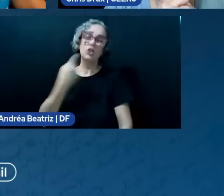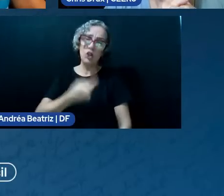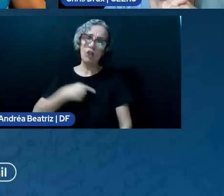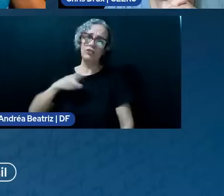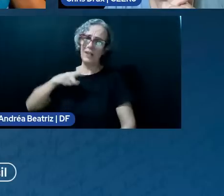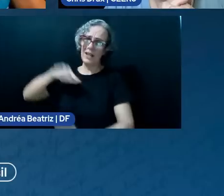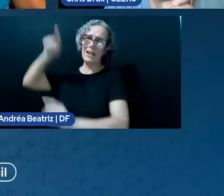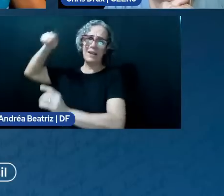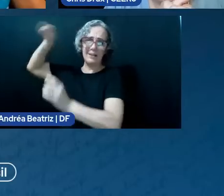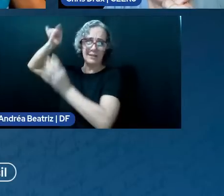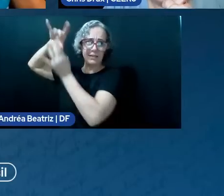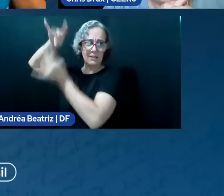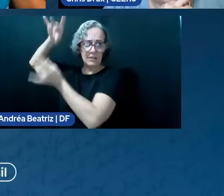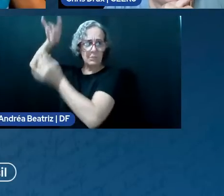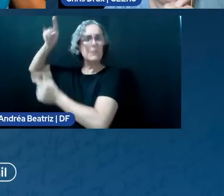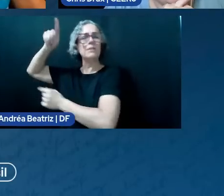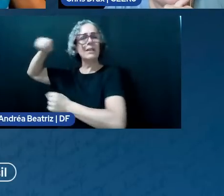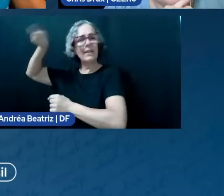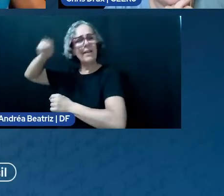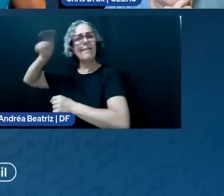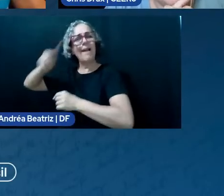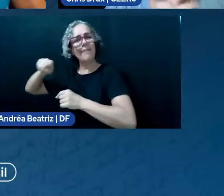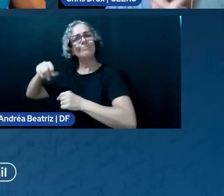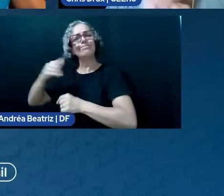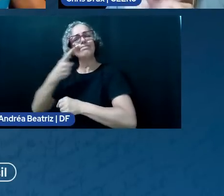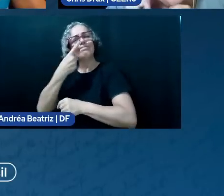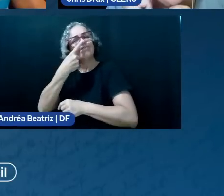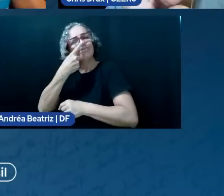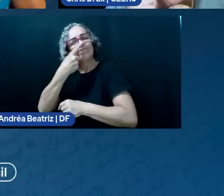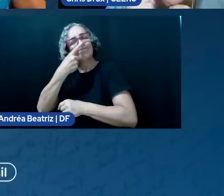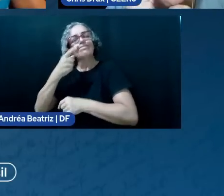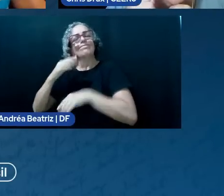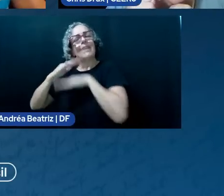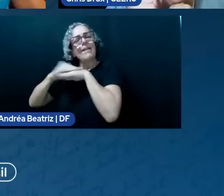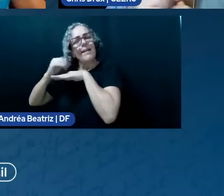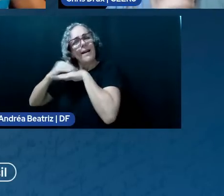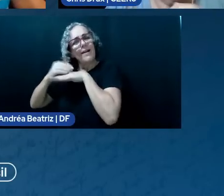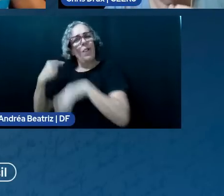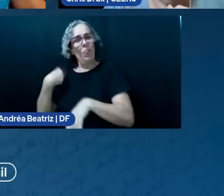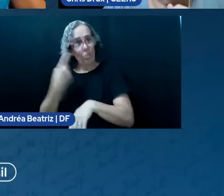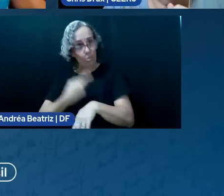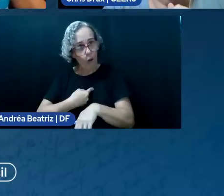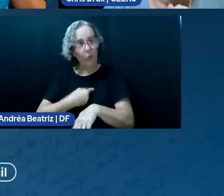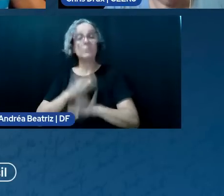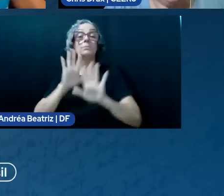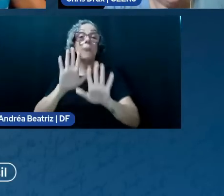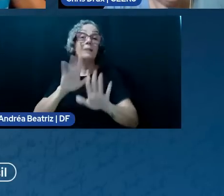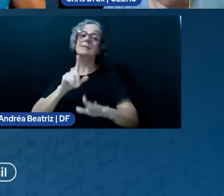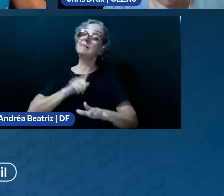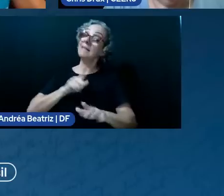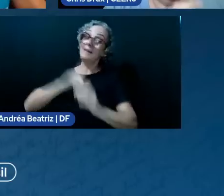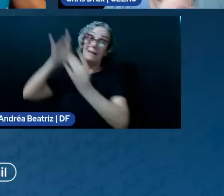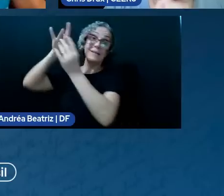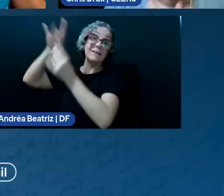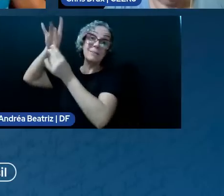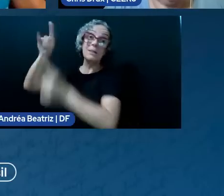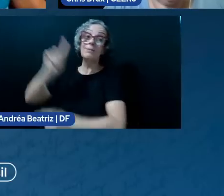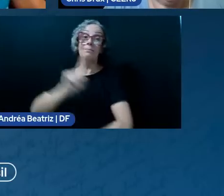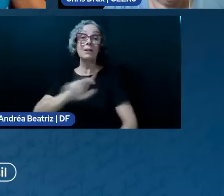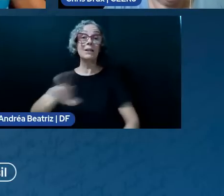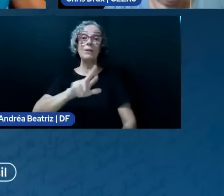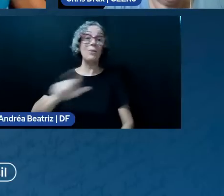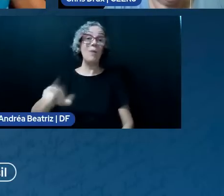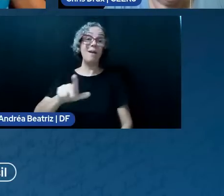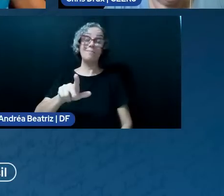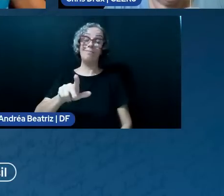temos também os espíritos que não são afetos nossos, né? São os espíritos que, na verdade, eles não